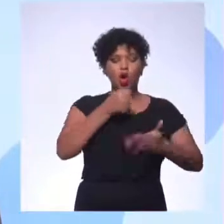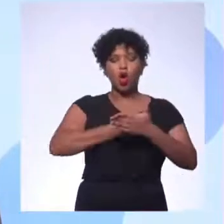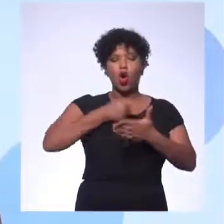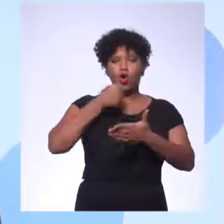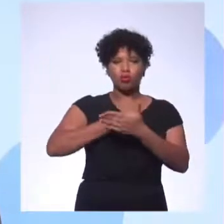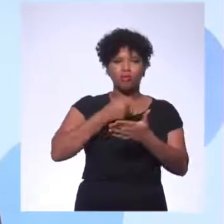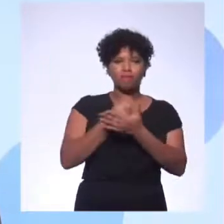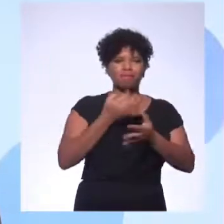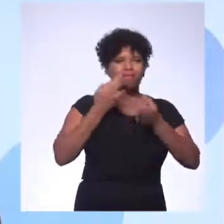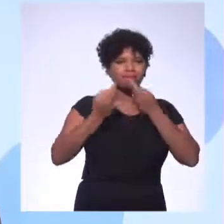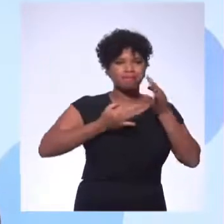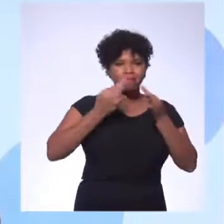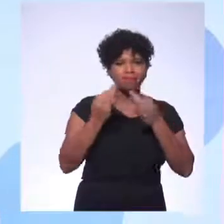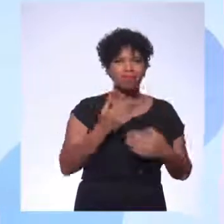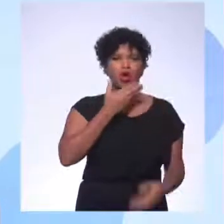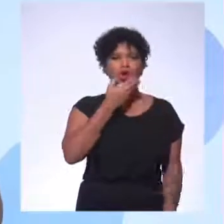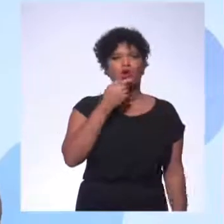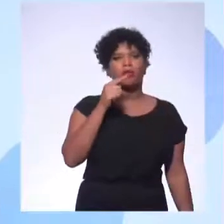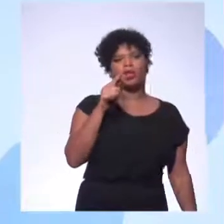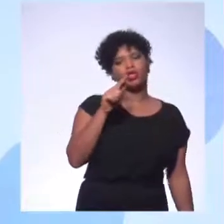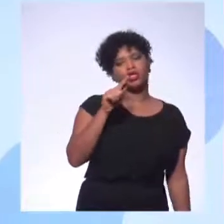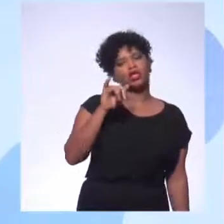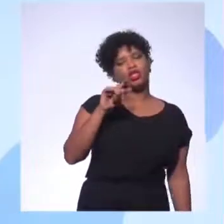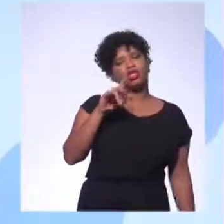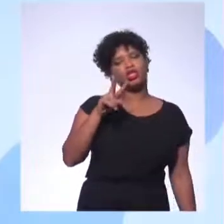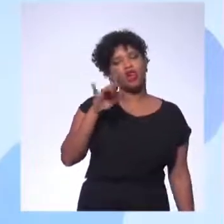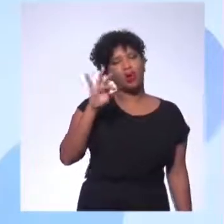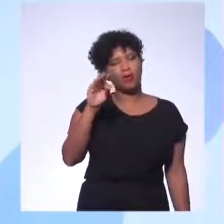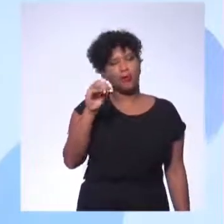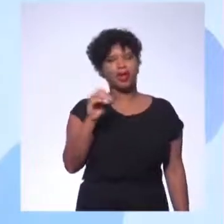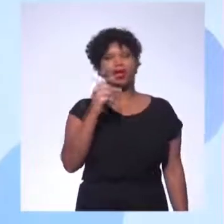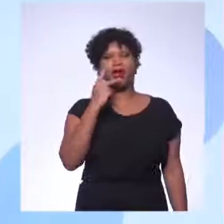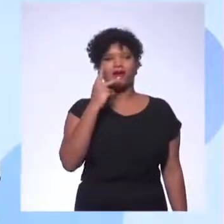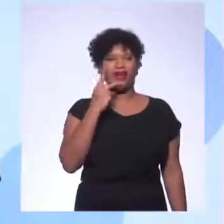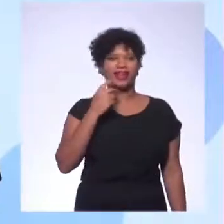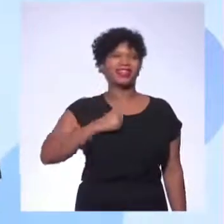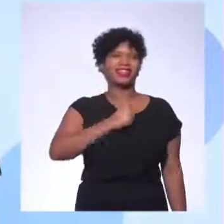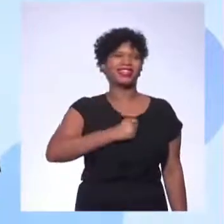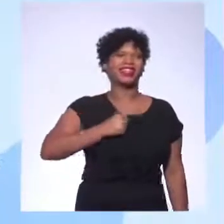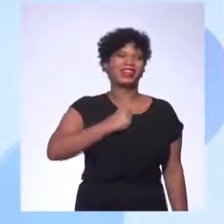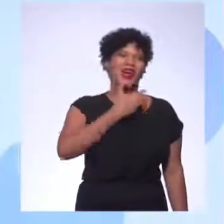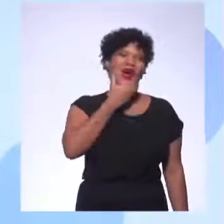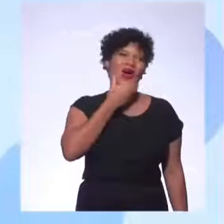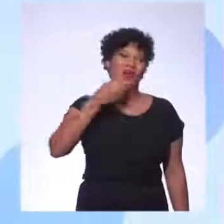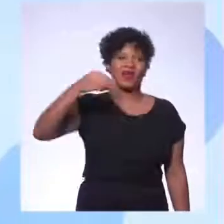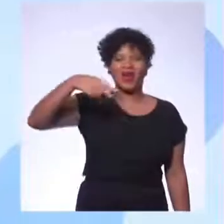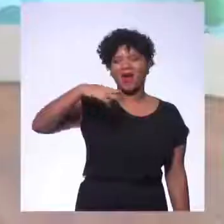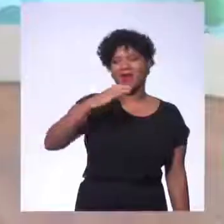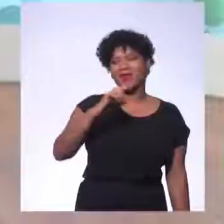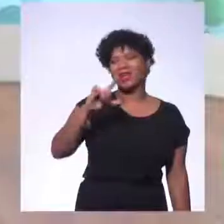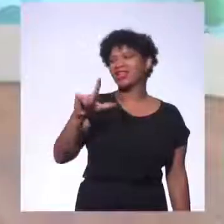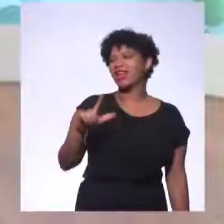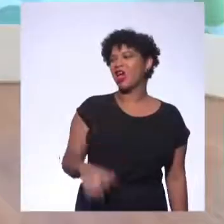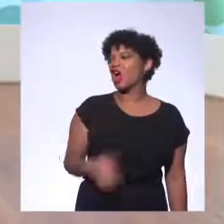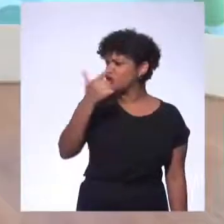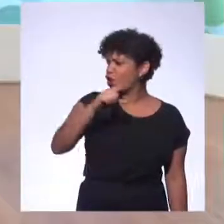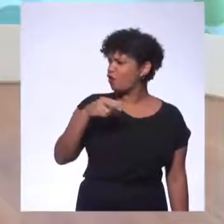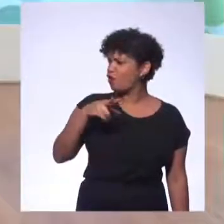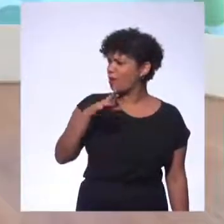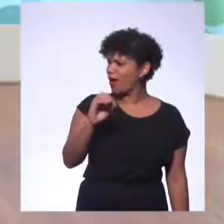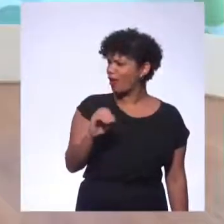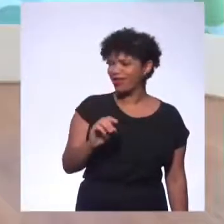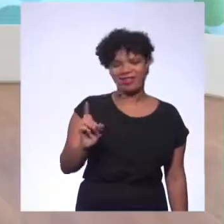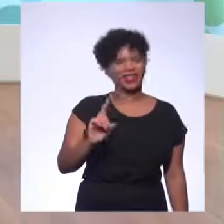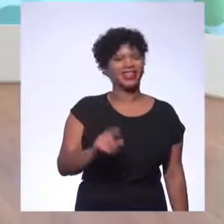com argumentos. O aluno Gilberto, de novo, falando que está com saudade do professor Marcel. Porque se fosse o Mauro, ia falar, o Mauro está aqui.